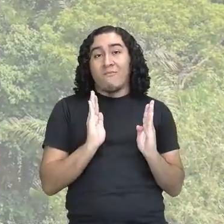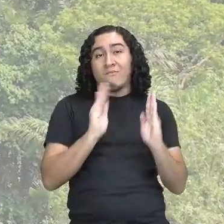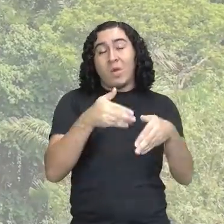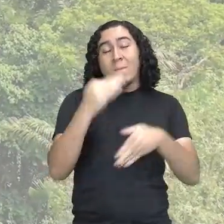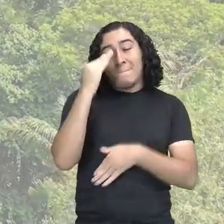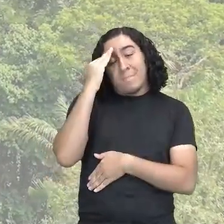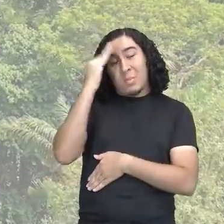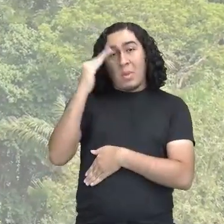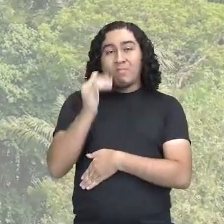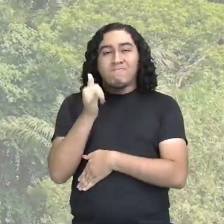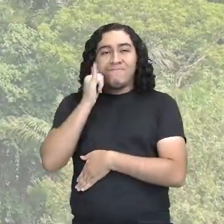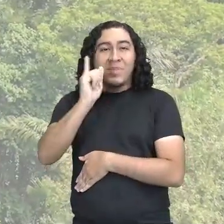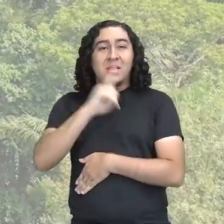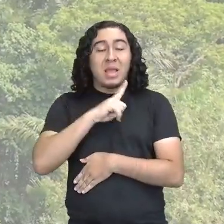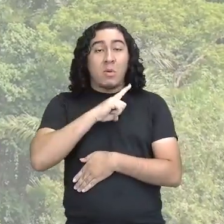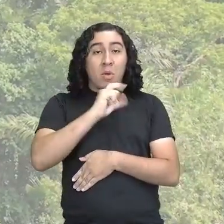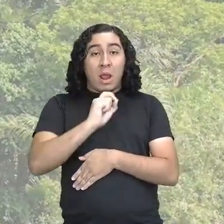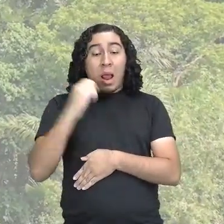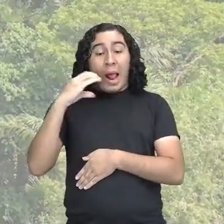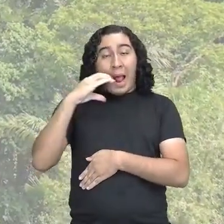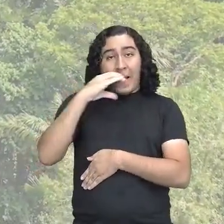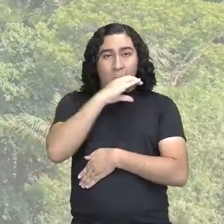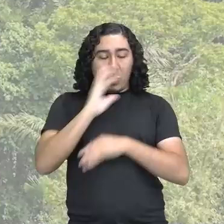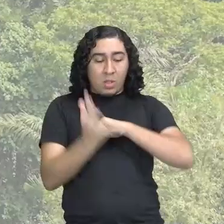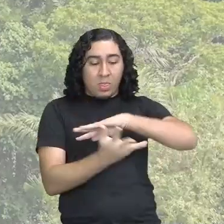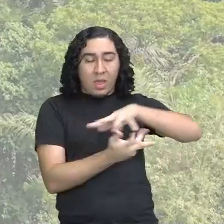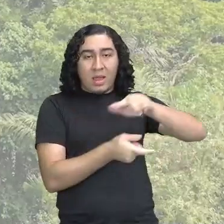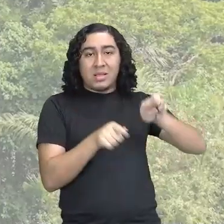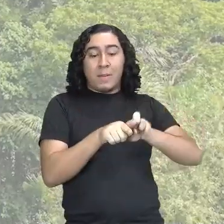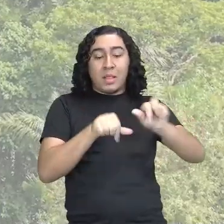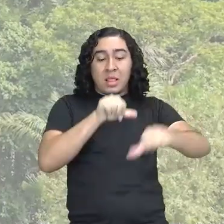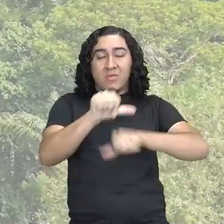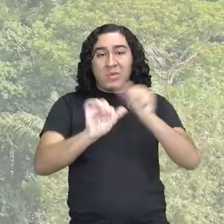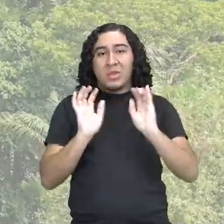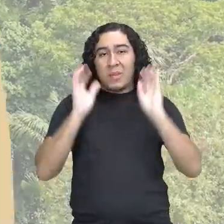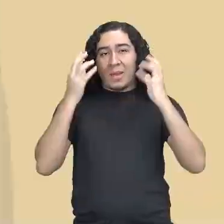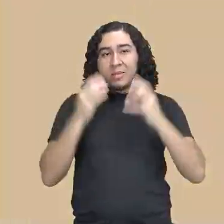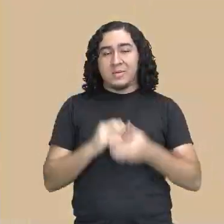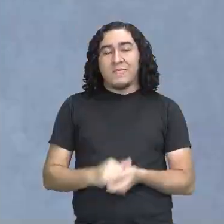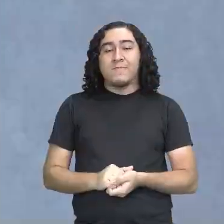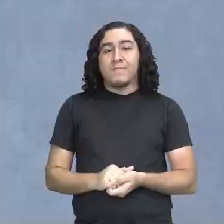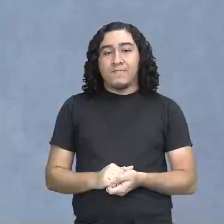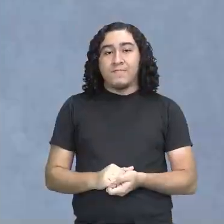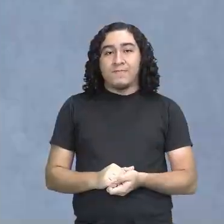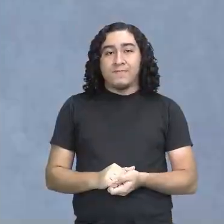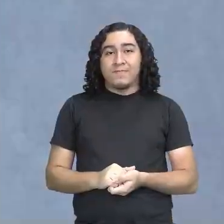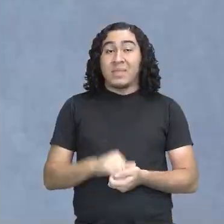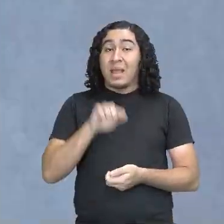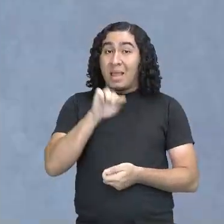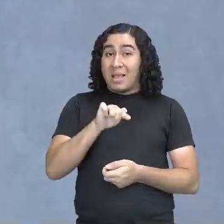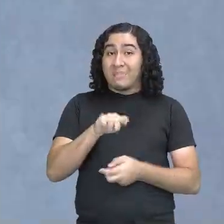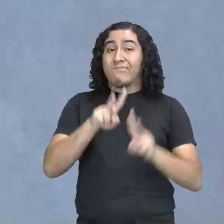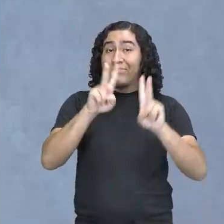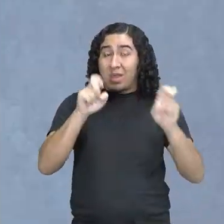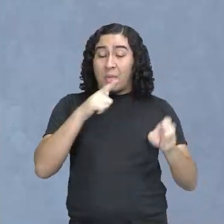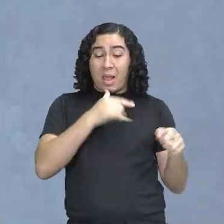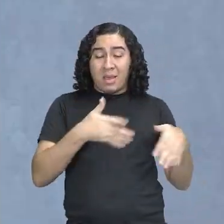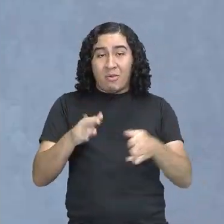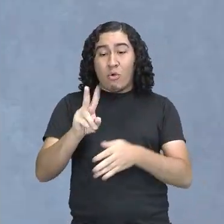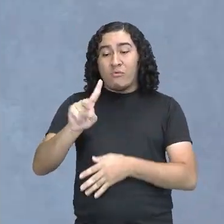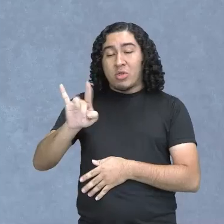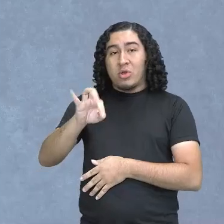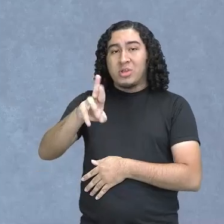no combate ao aquecimento global e às mudanças climáticas. Isso que é os rios